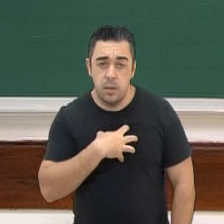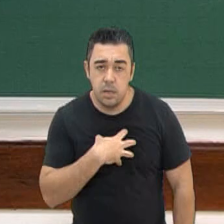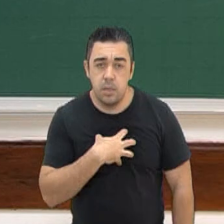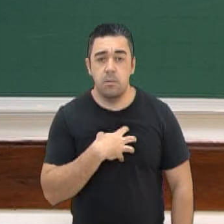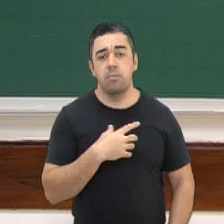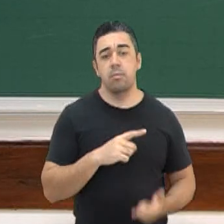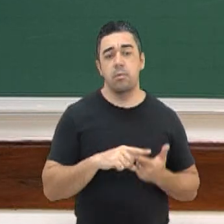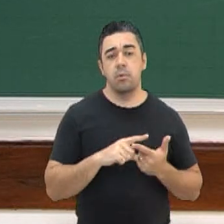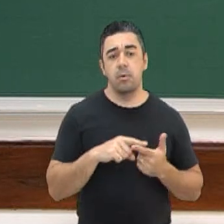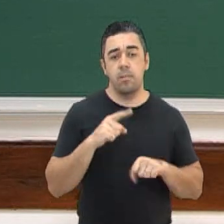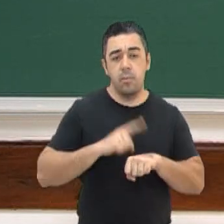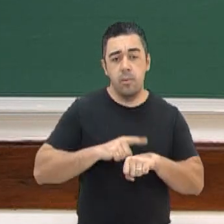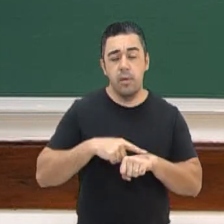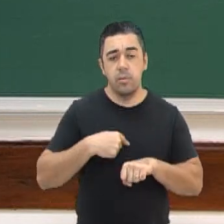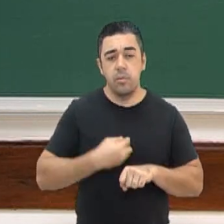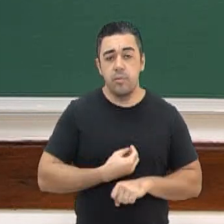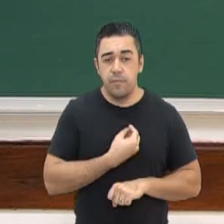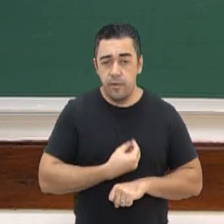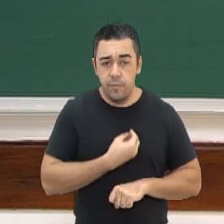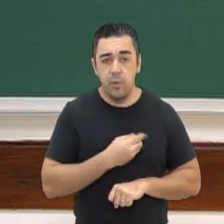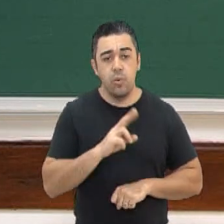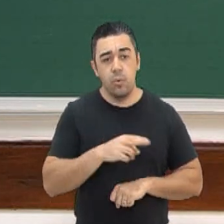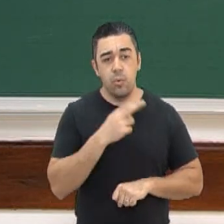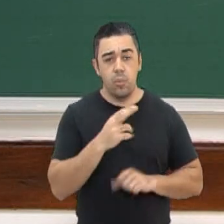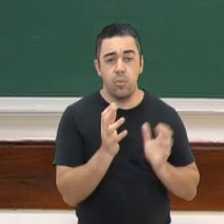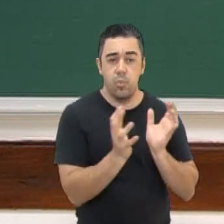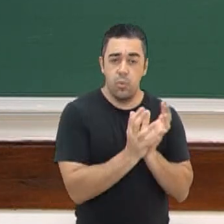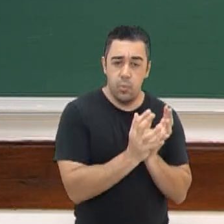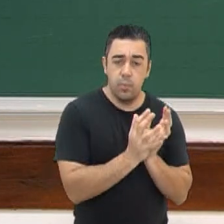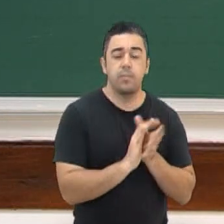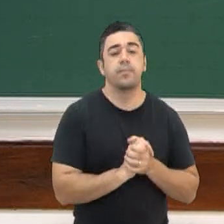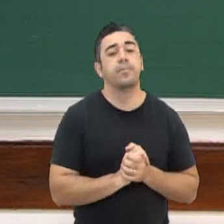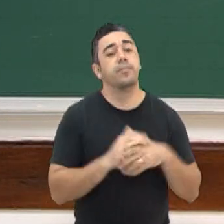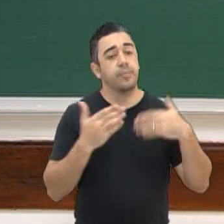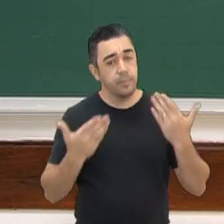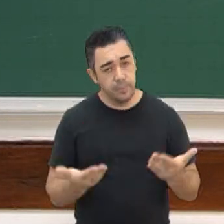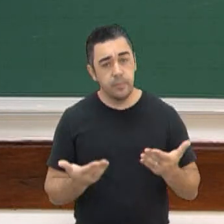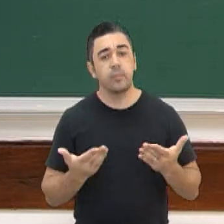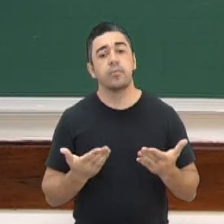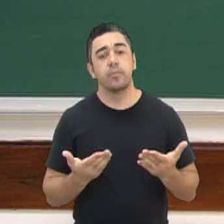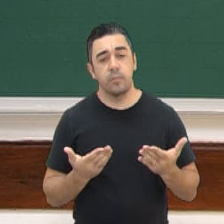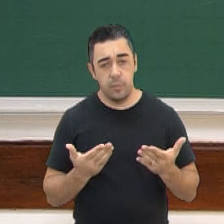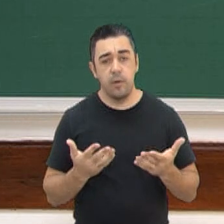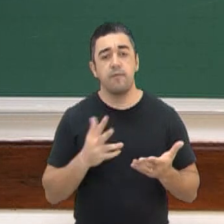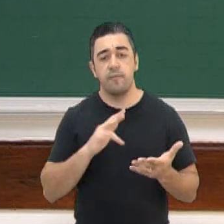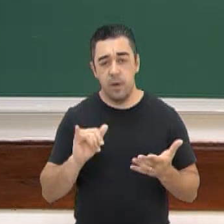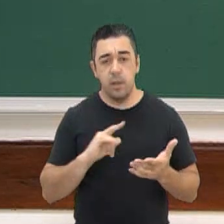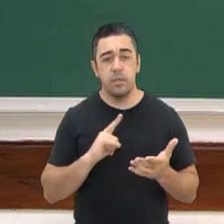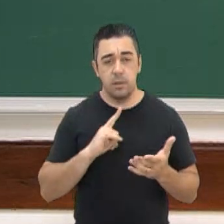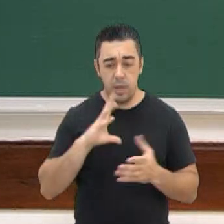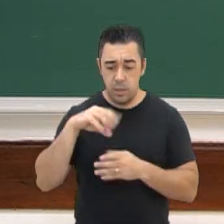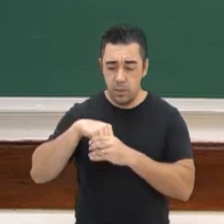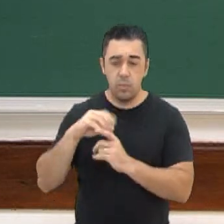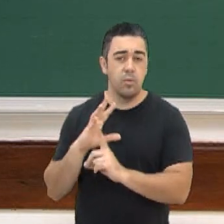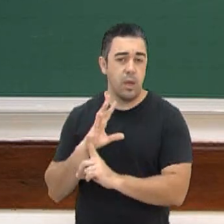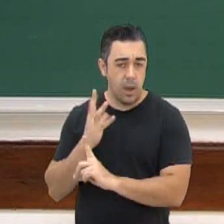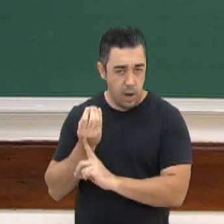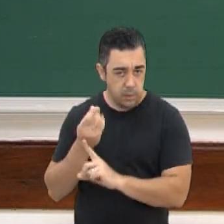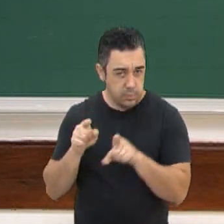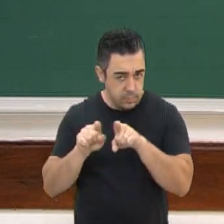meu momento, aquilo que eu estou vivendo, ou o grupo. E aí, isso vai contemplar a dança enquanto